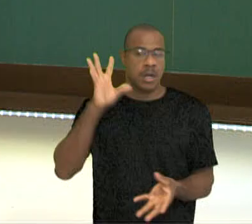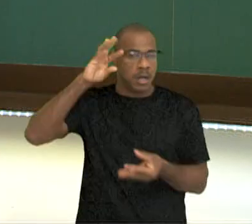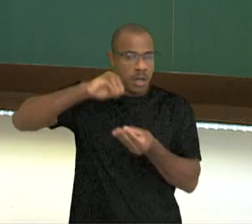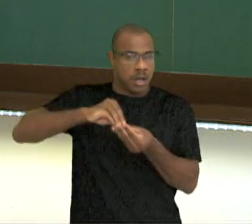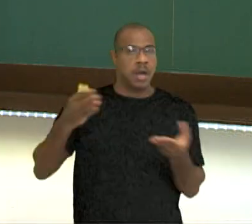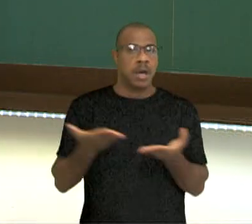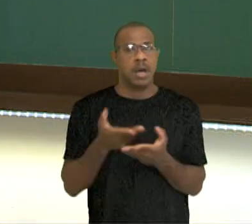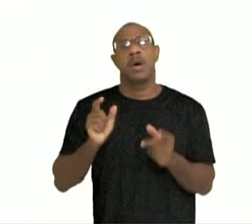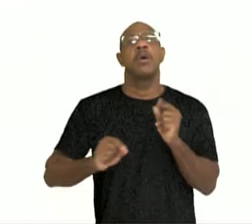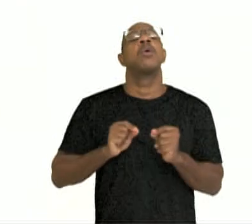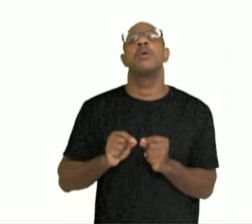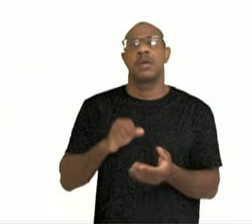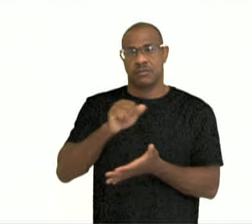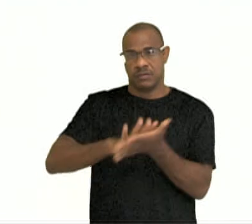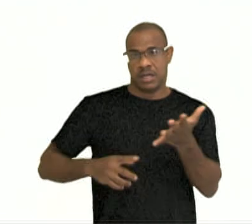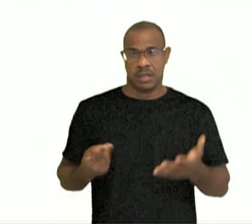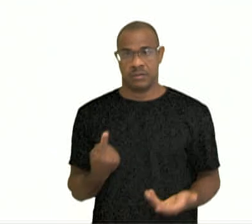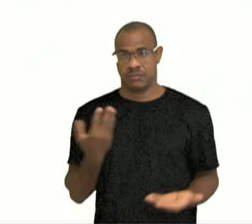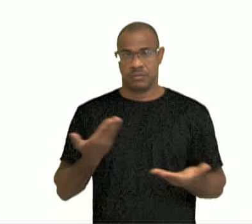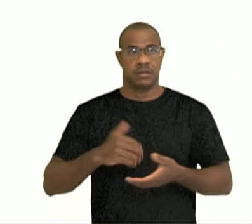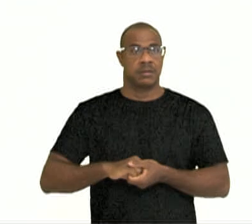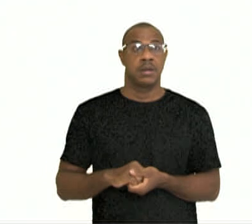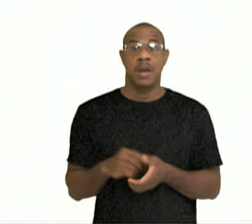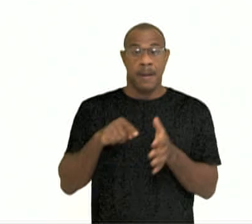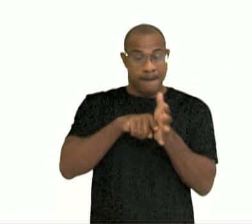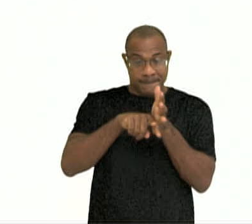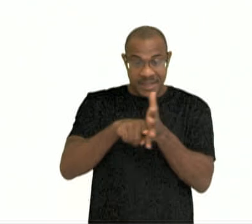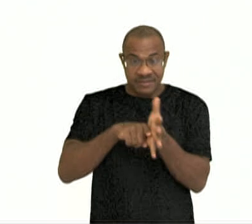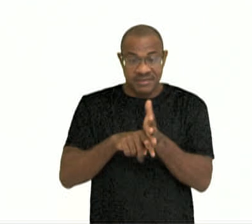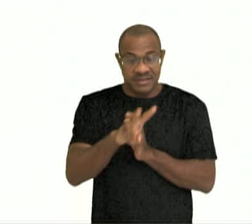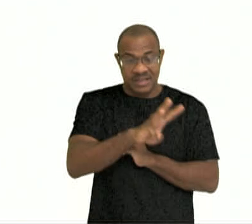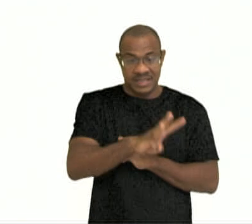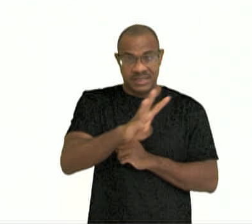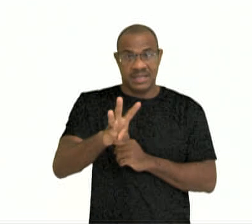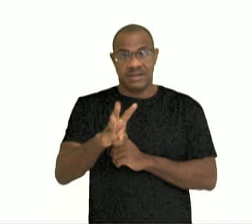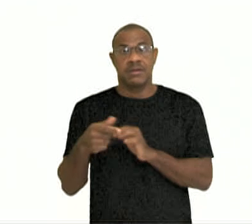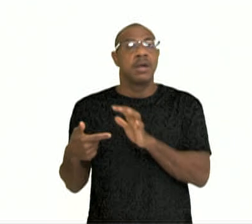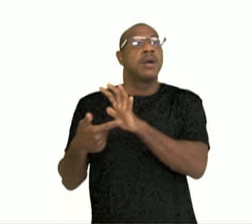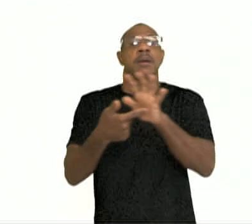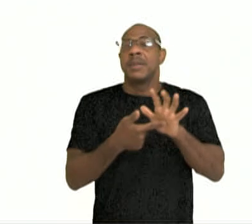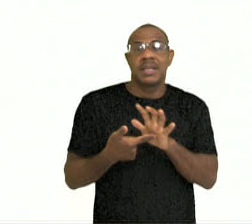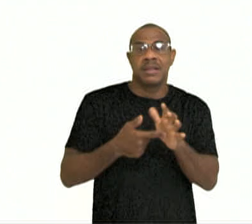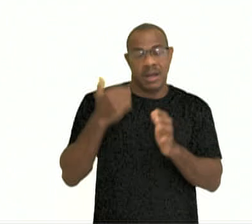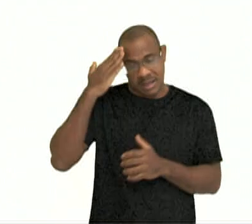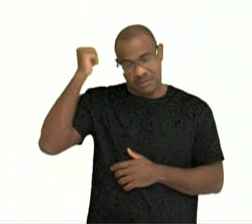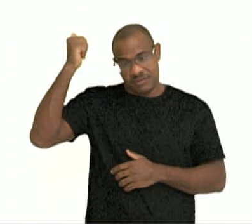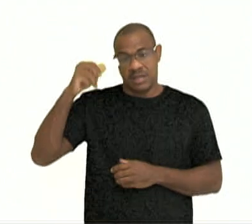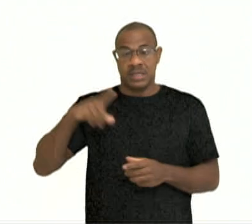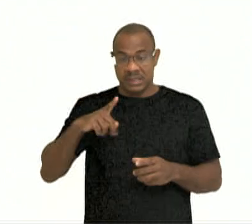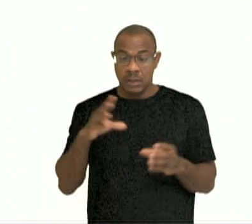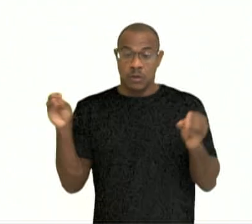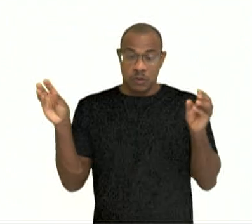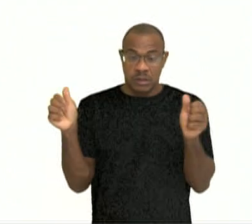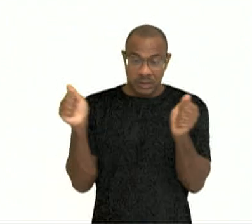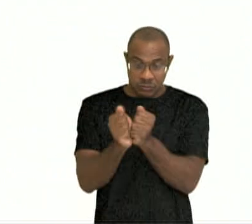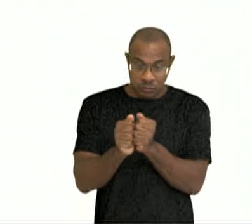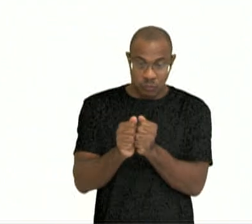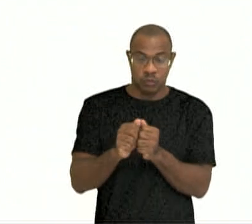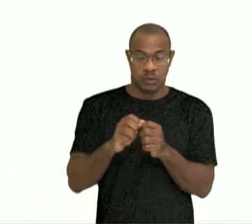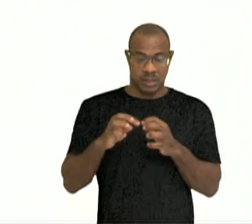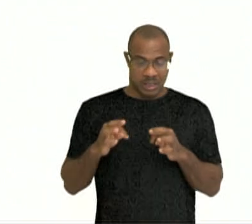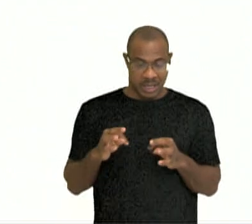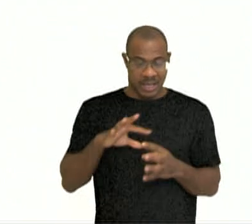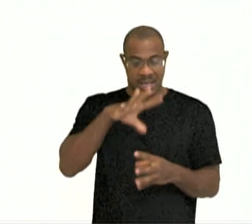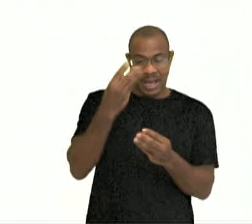vamos a mais uma atividade. Pesquise na web por apresentações artísticas que envolvam arte e tecnologia. Comece pelo que vimos